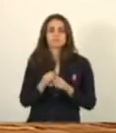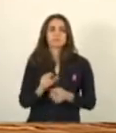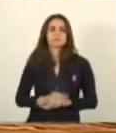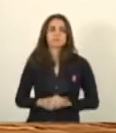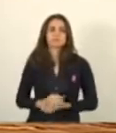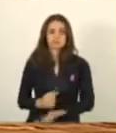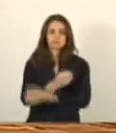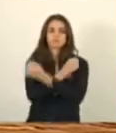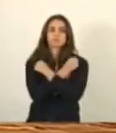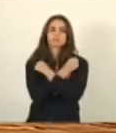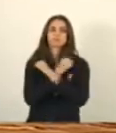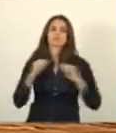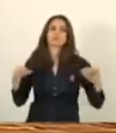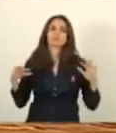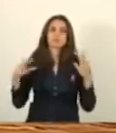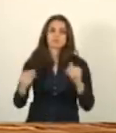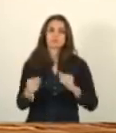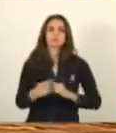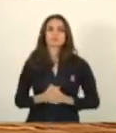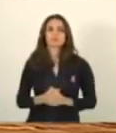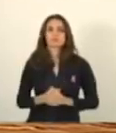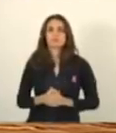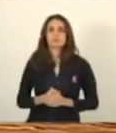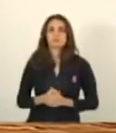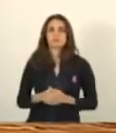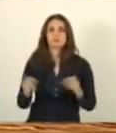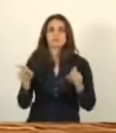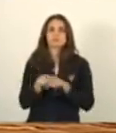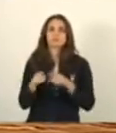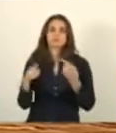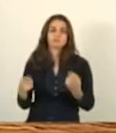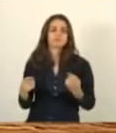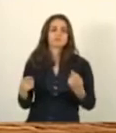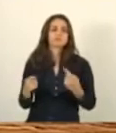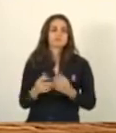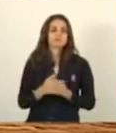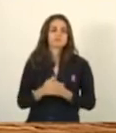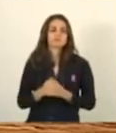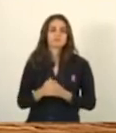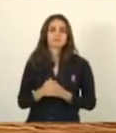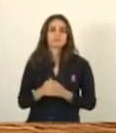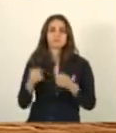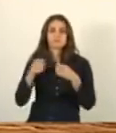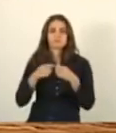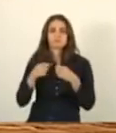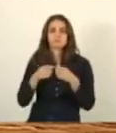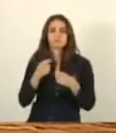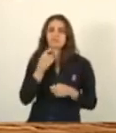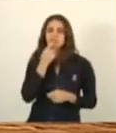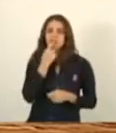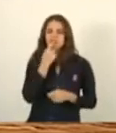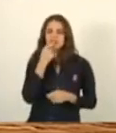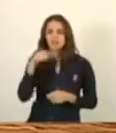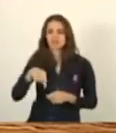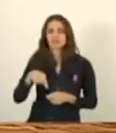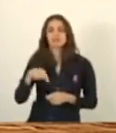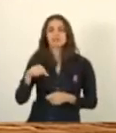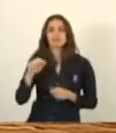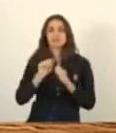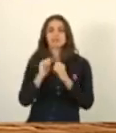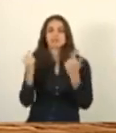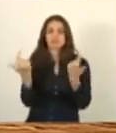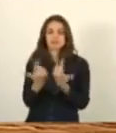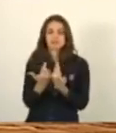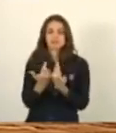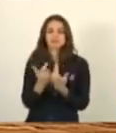Eu abraço a todos os dentistas. Abraço o Edson, nosso dentista aqui da Assembleia, que acompanha